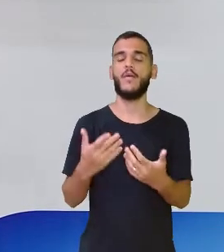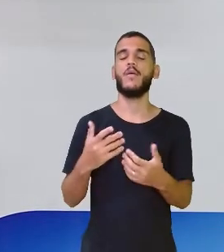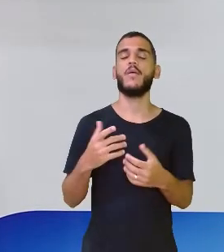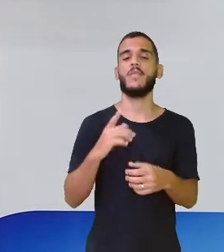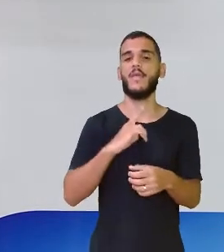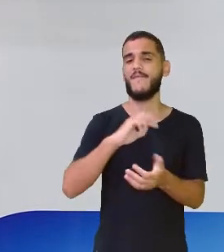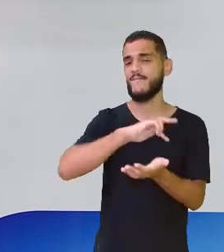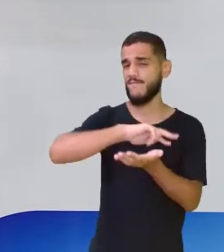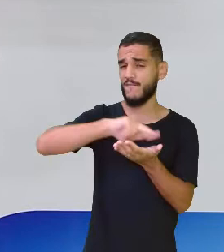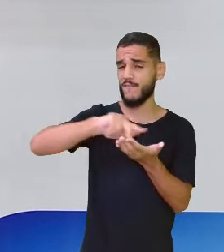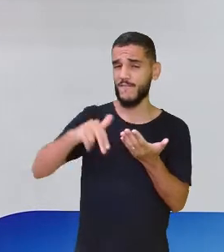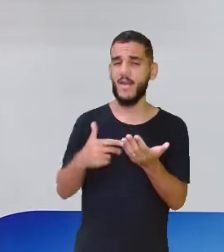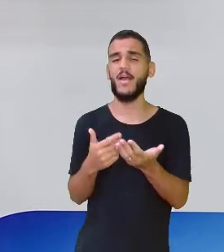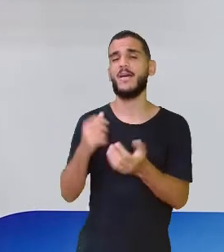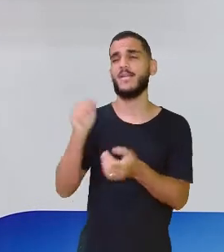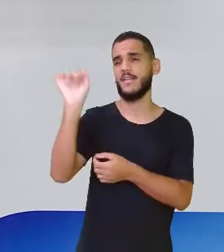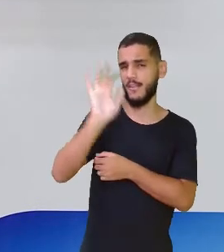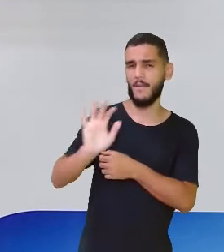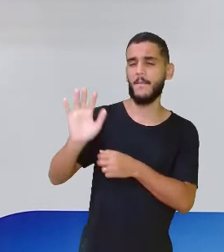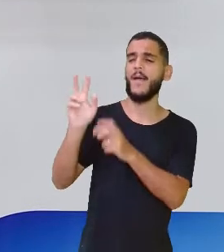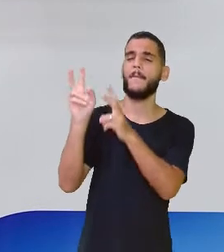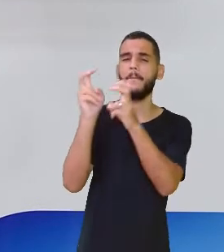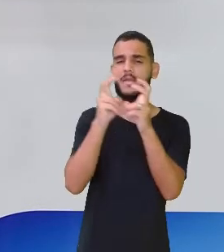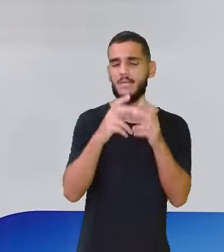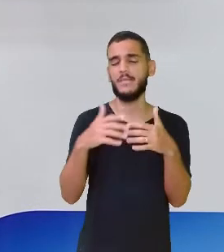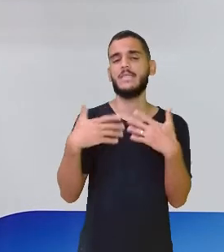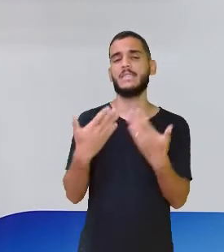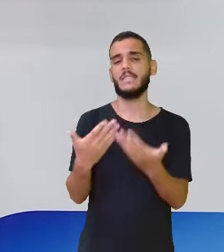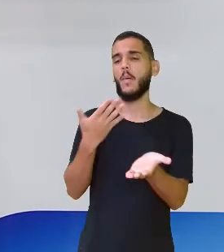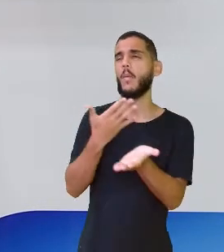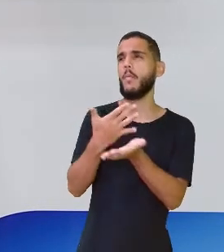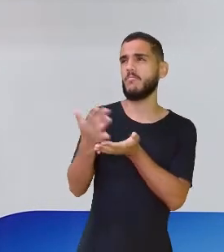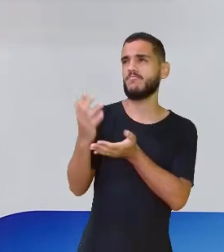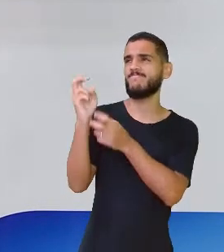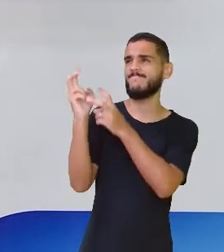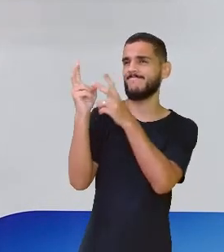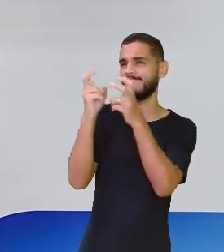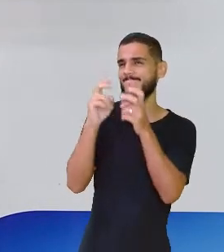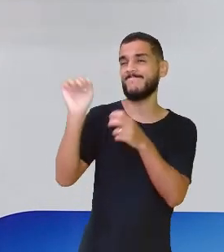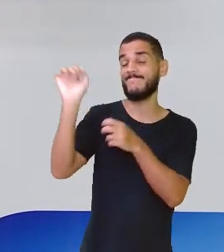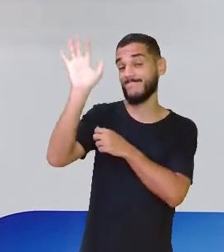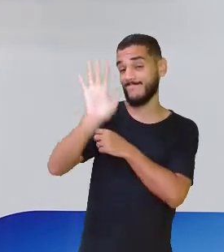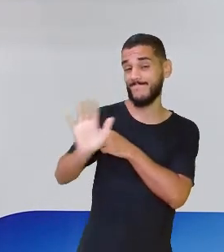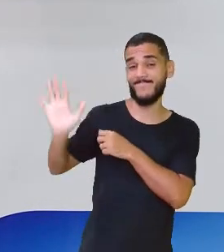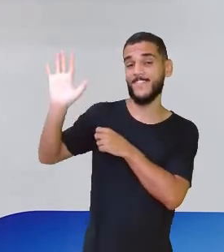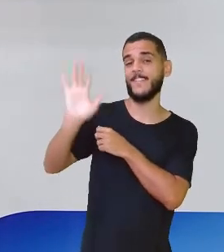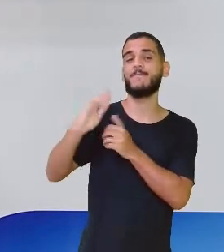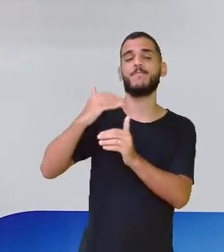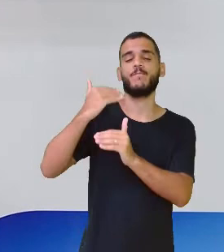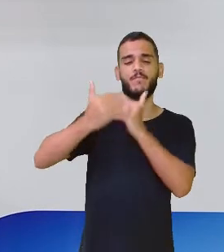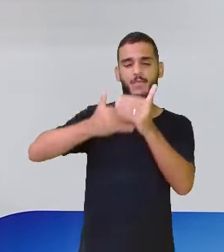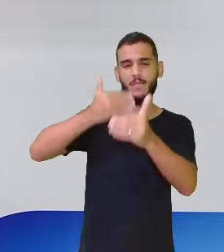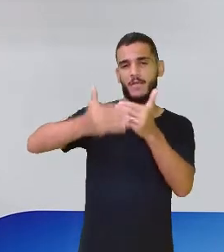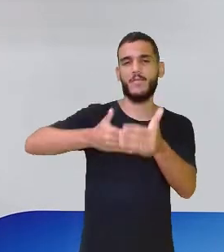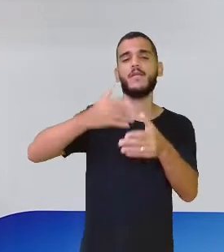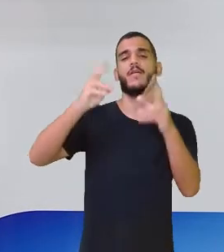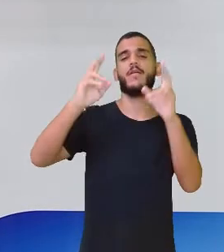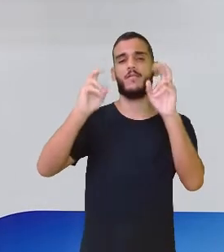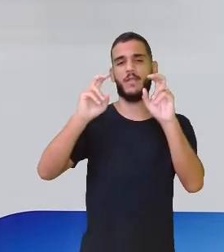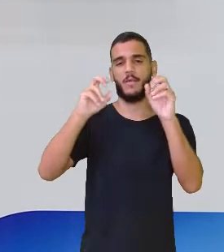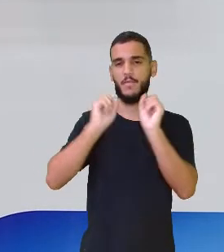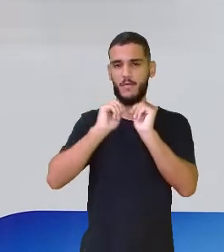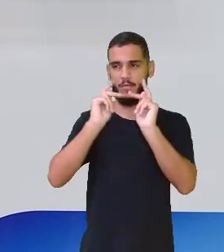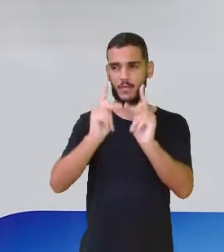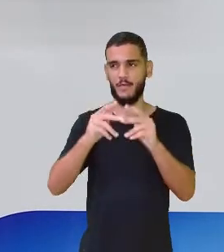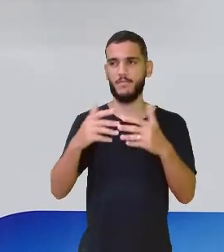várias imagens para a gente observar e a partir dessas imagens, né, a gente vai desenvolvendo aqui a nossa temática.